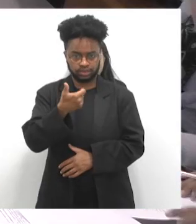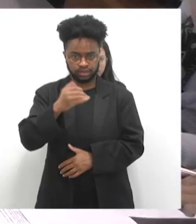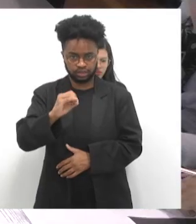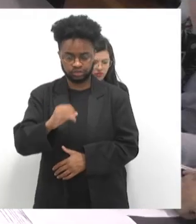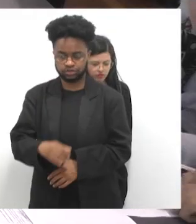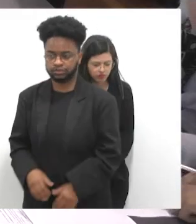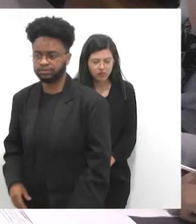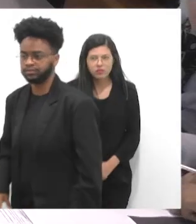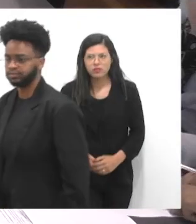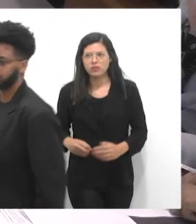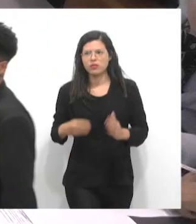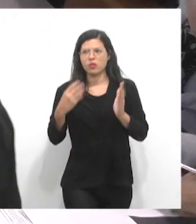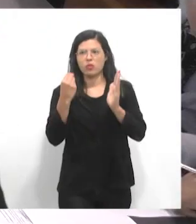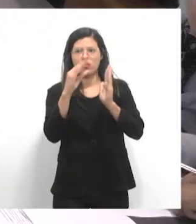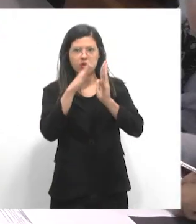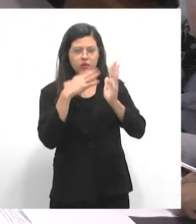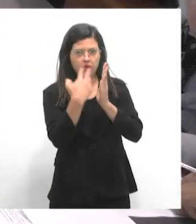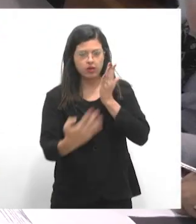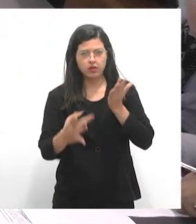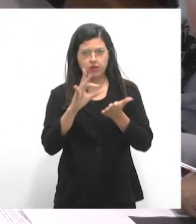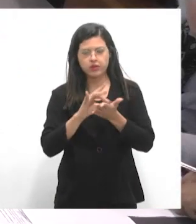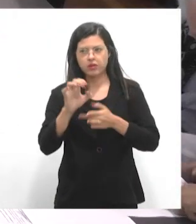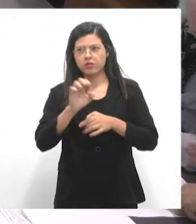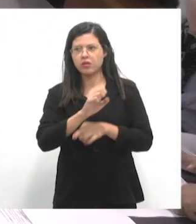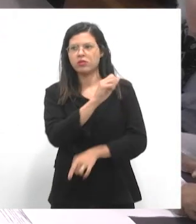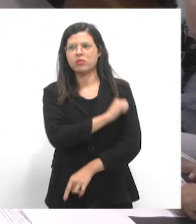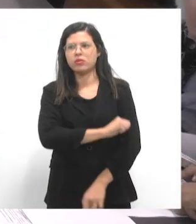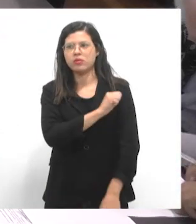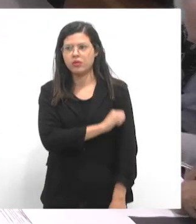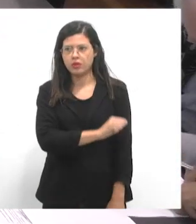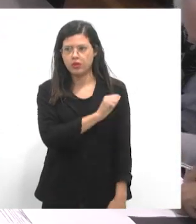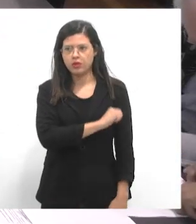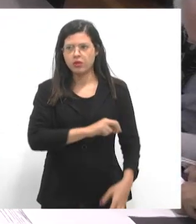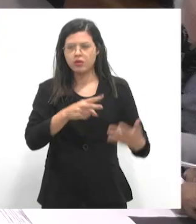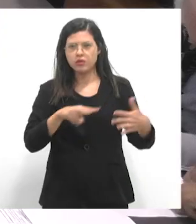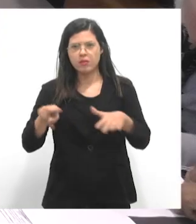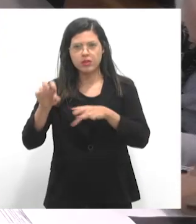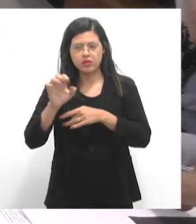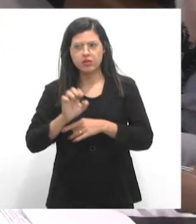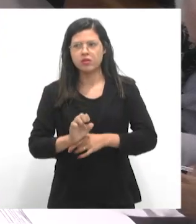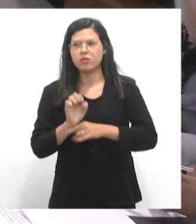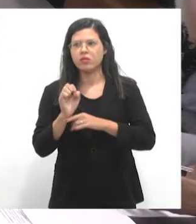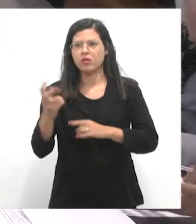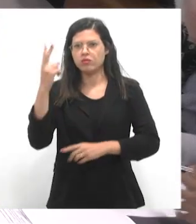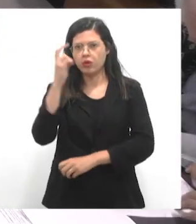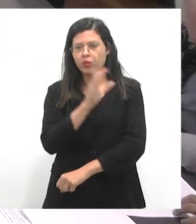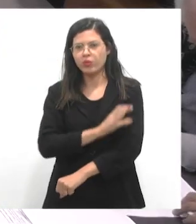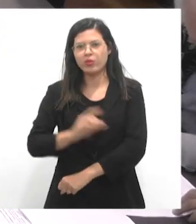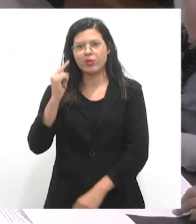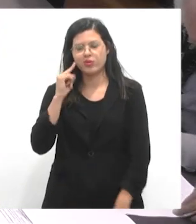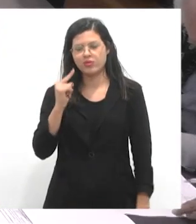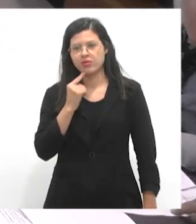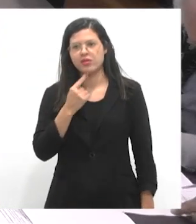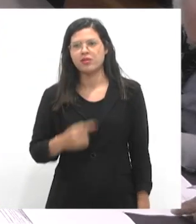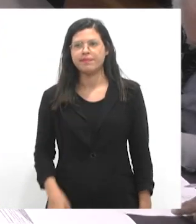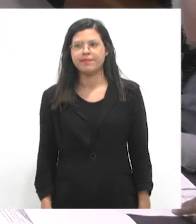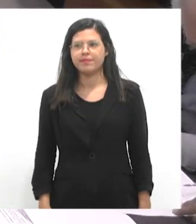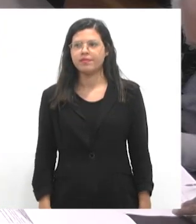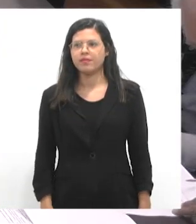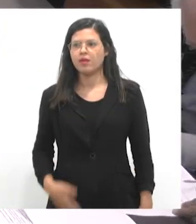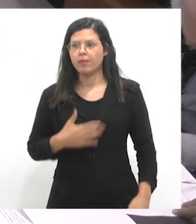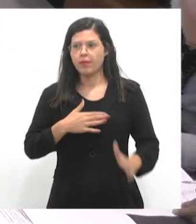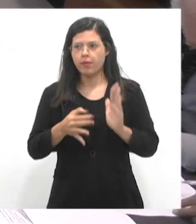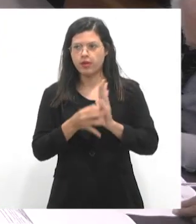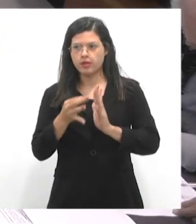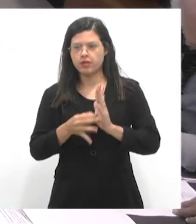no calendário oficial das datas comemorativas do Estado do Rio de Janeiro a Semana Estadual da Cultura Surda. O meu parecer